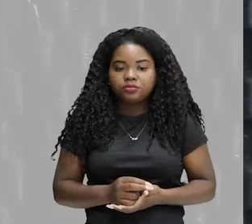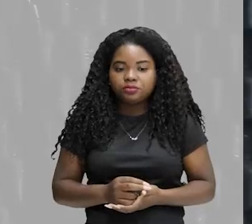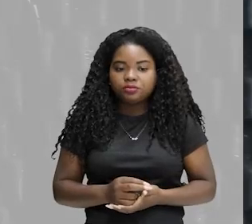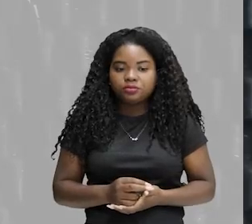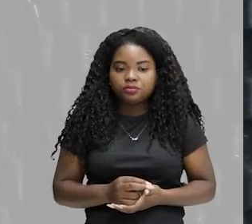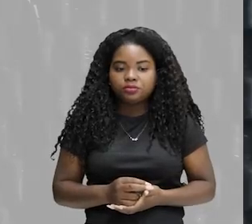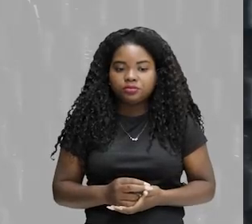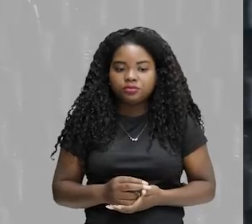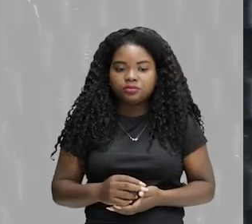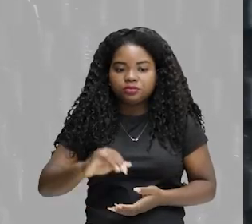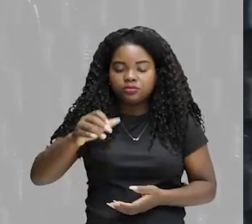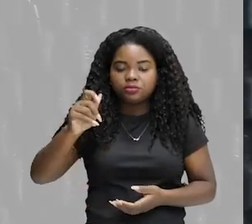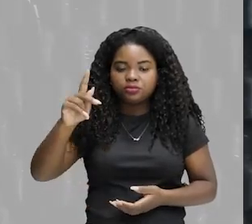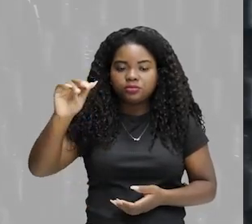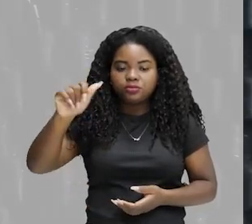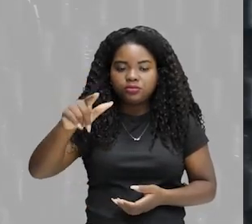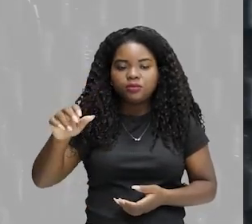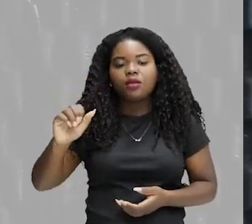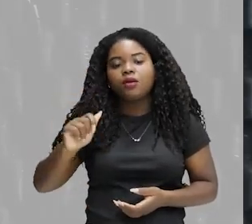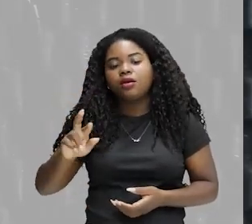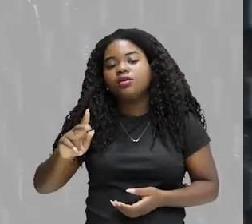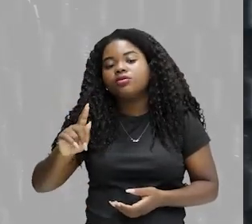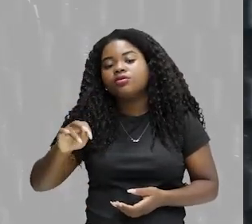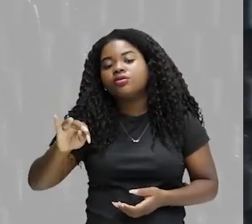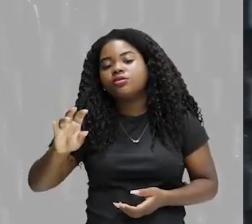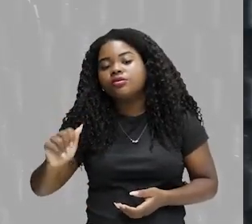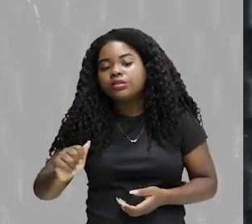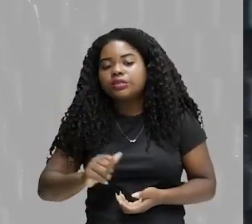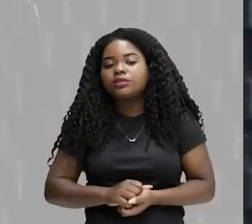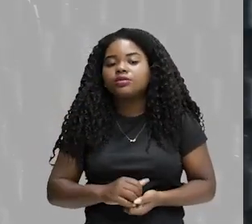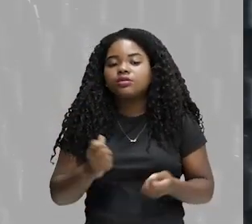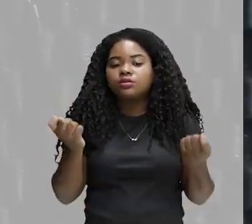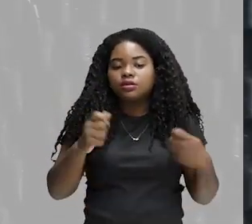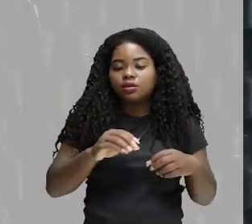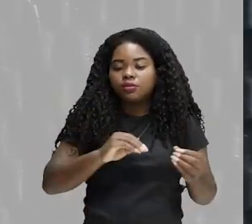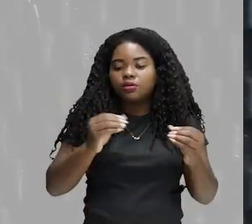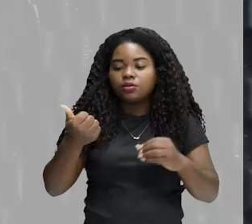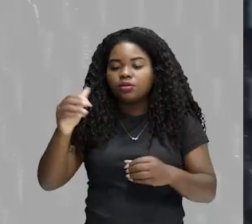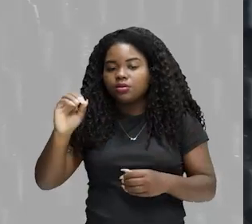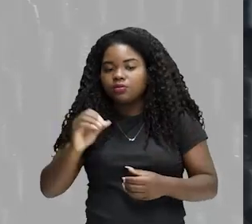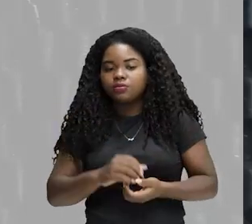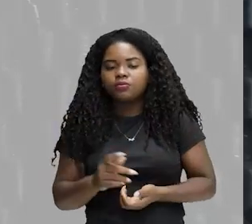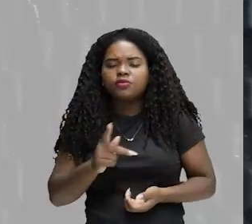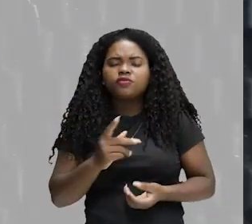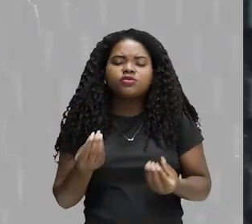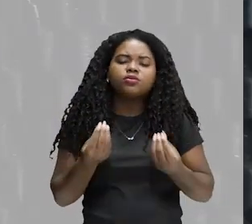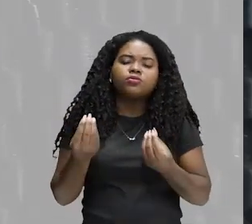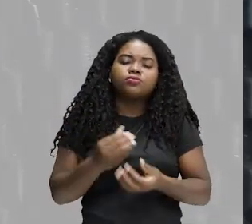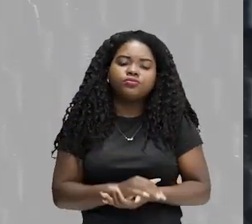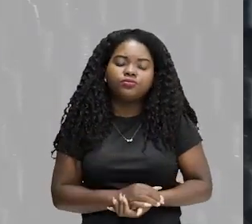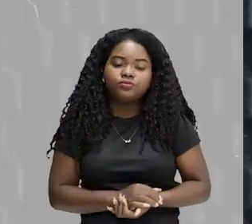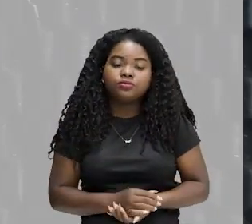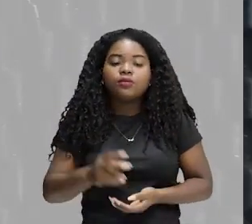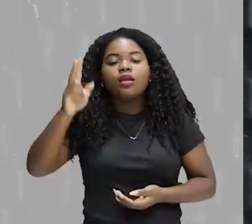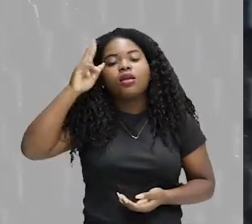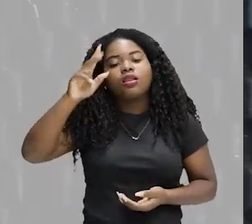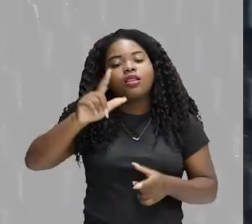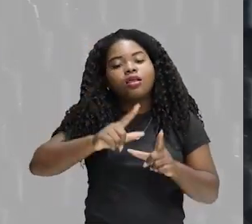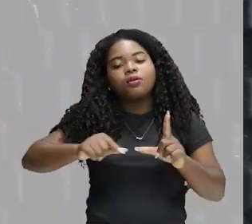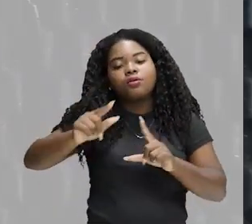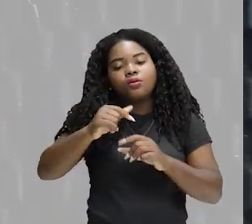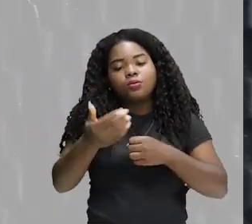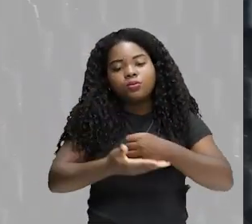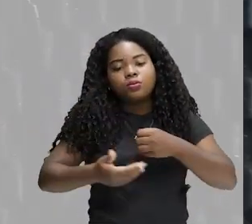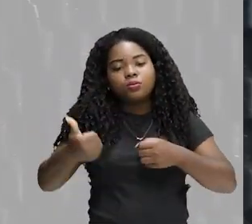lá no lugar dela o 10. Renata, mas da onde tu tirou esse 10 assim da tua cabeça? Gente, lembra que o log aqui, a base é